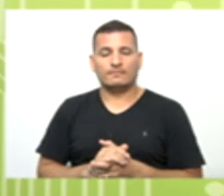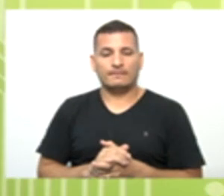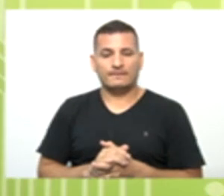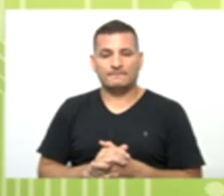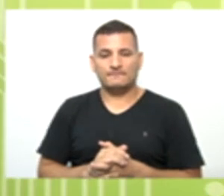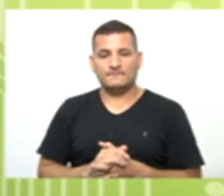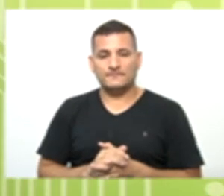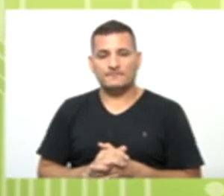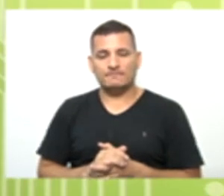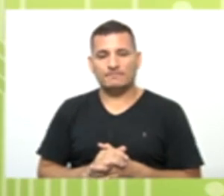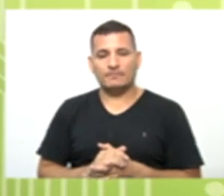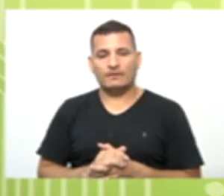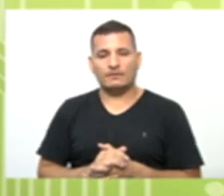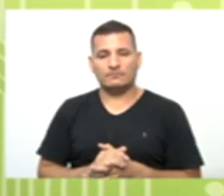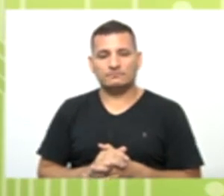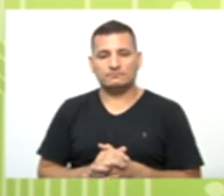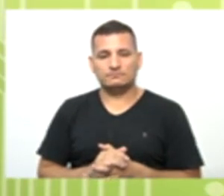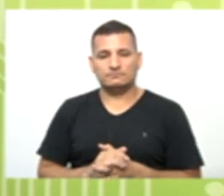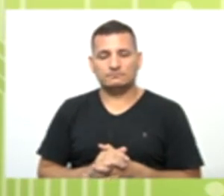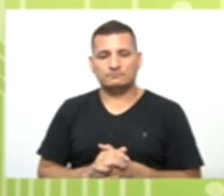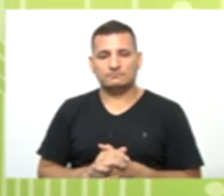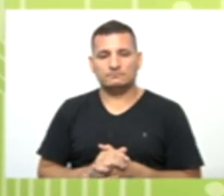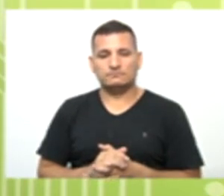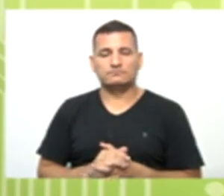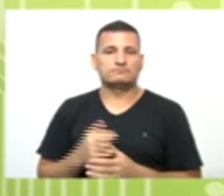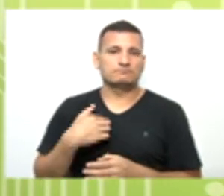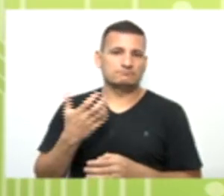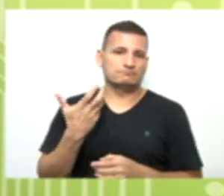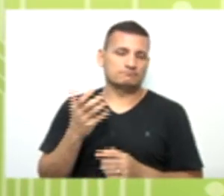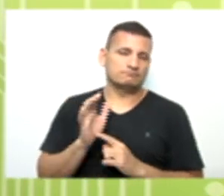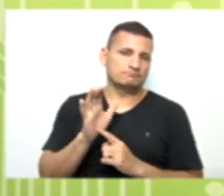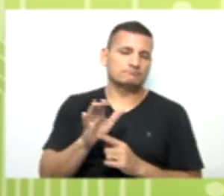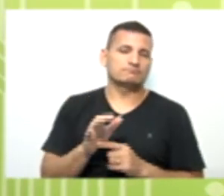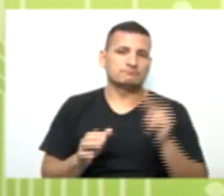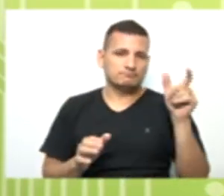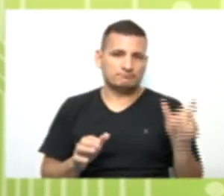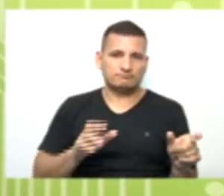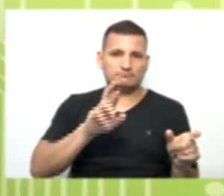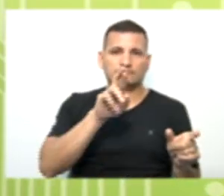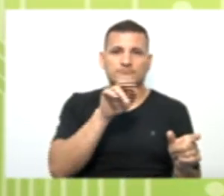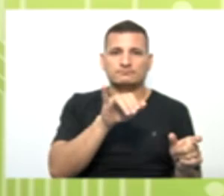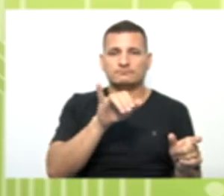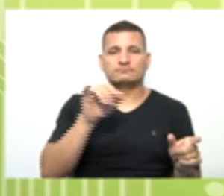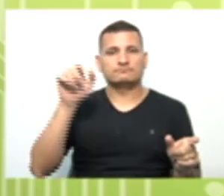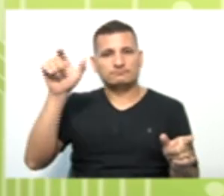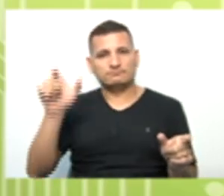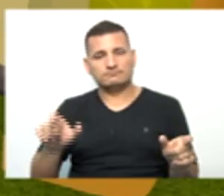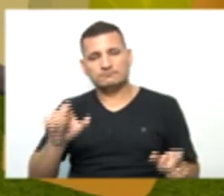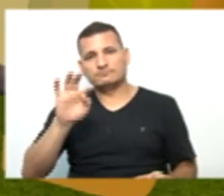momento, a gente quer trazer lá o recado da dupla Hightech para você que nos acompanhou até agora.